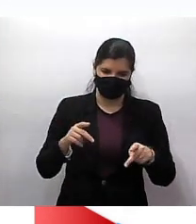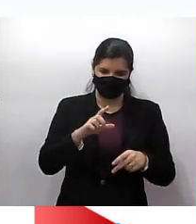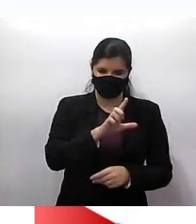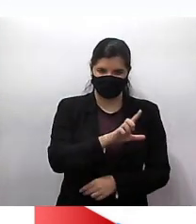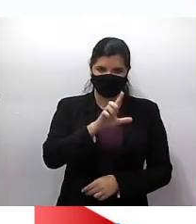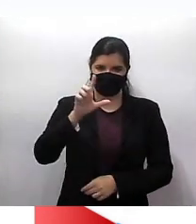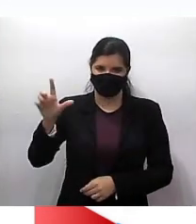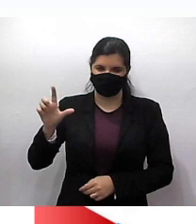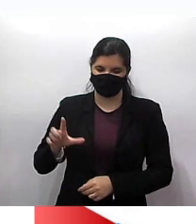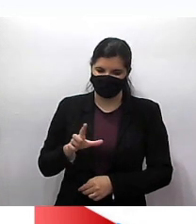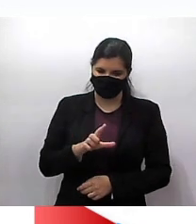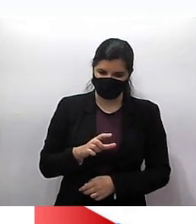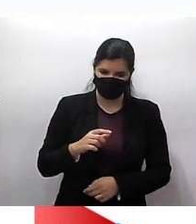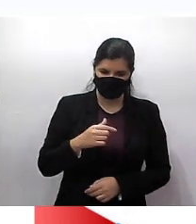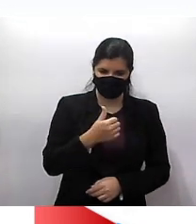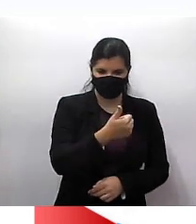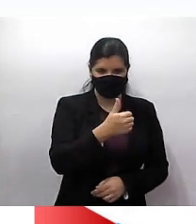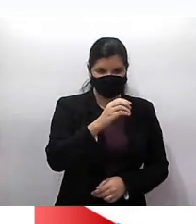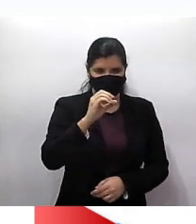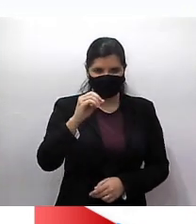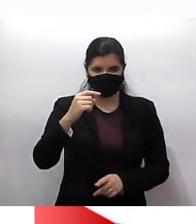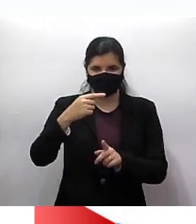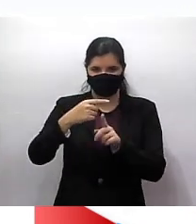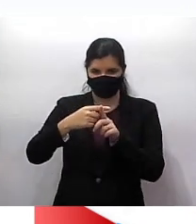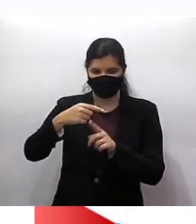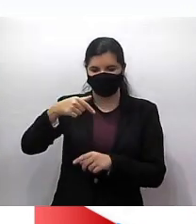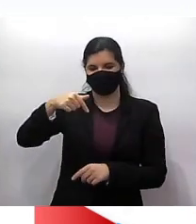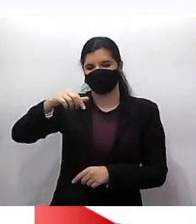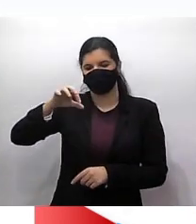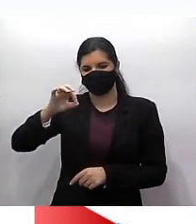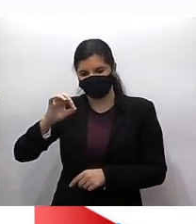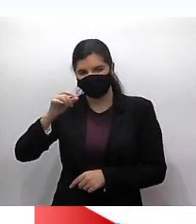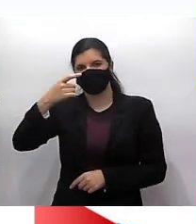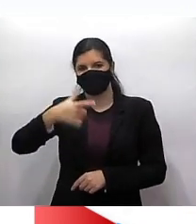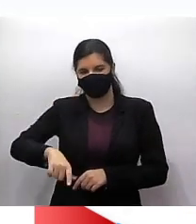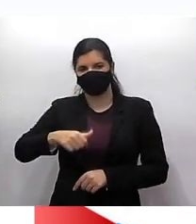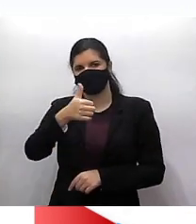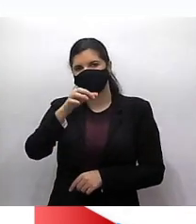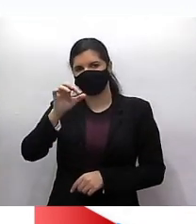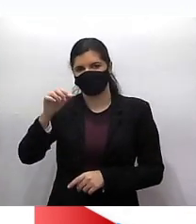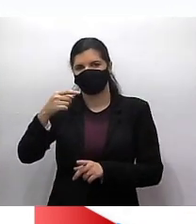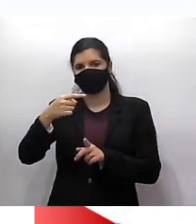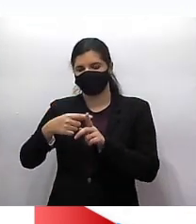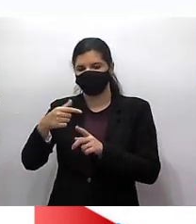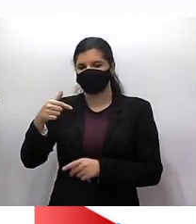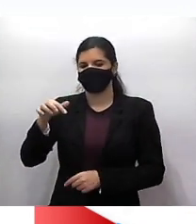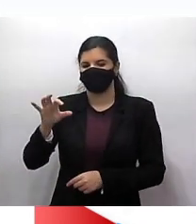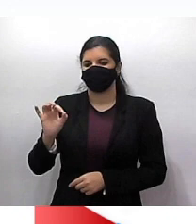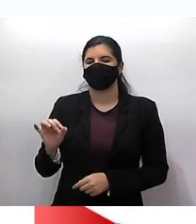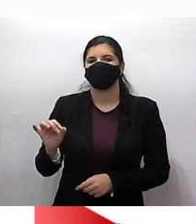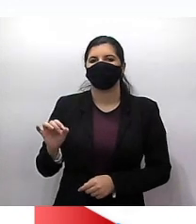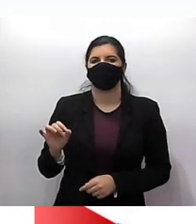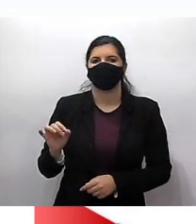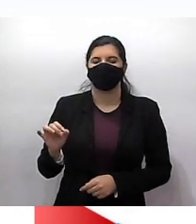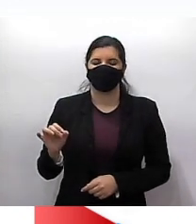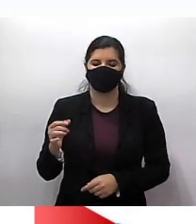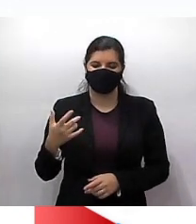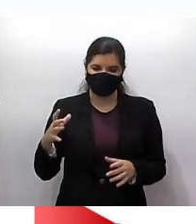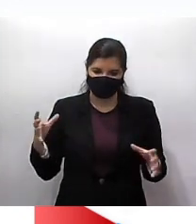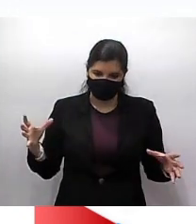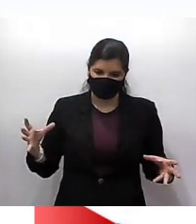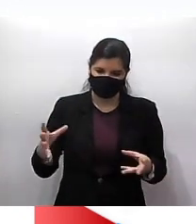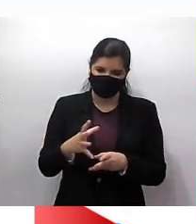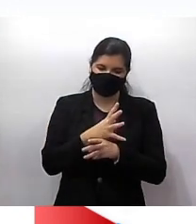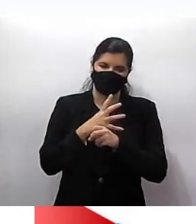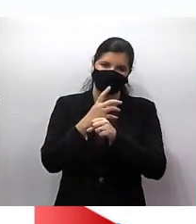lados. Então, nós vamos ter 100 mais 70, depois 100 de novo mais 70, ok? E aí eu vou agrupar para ficar